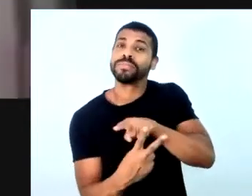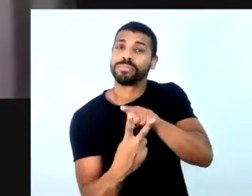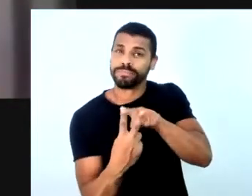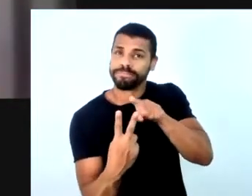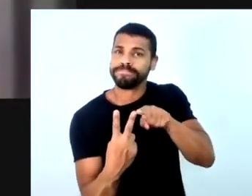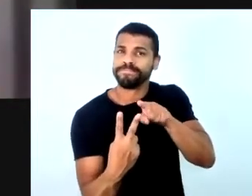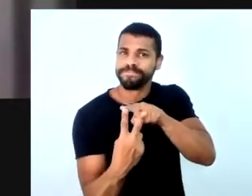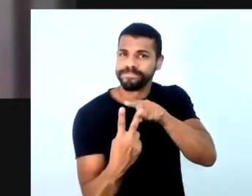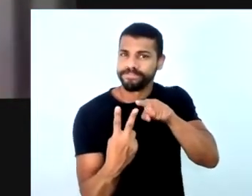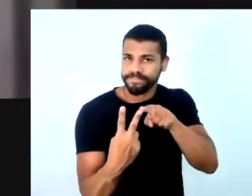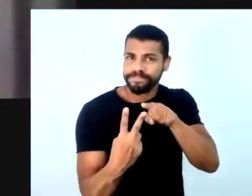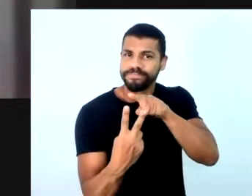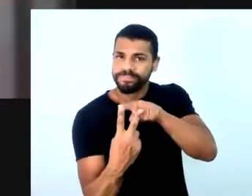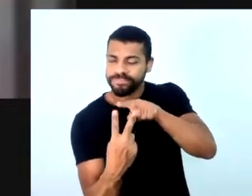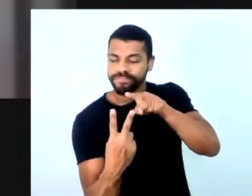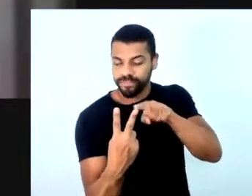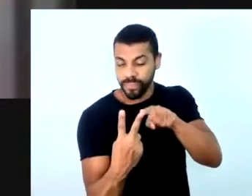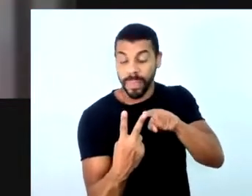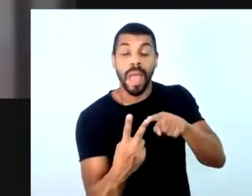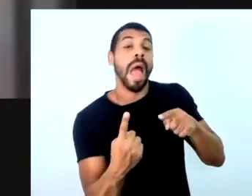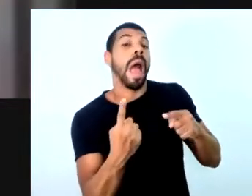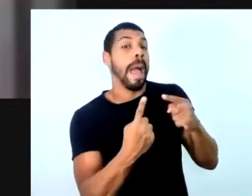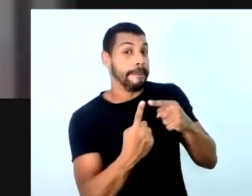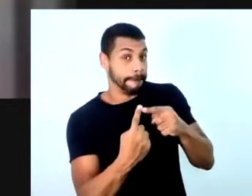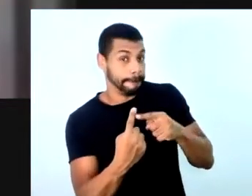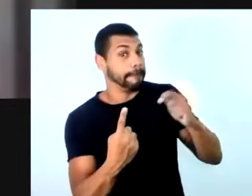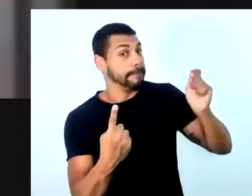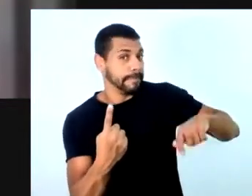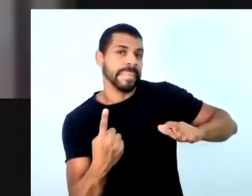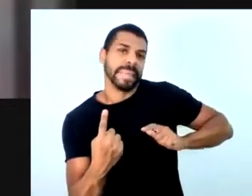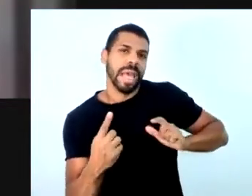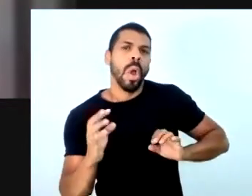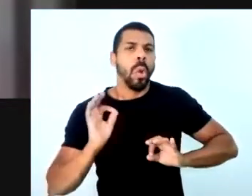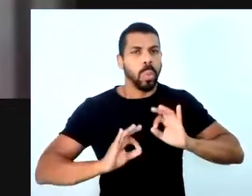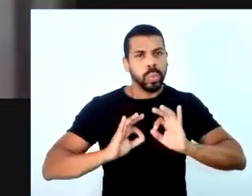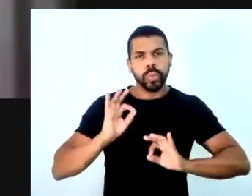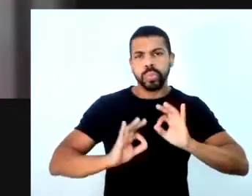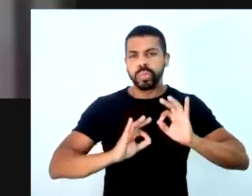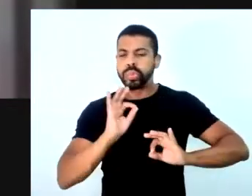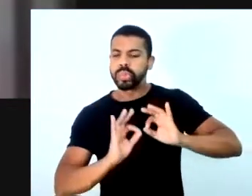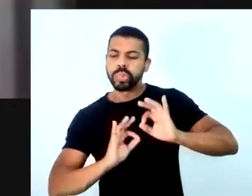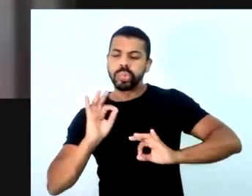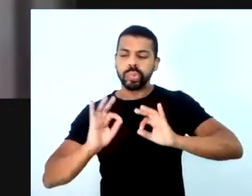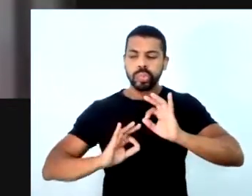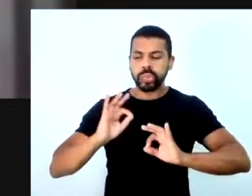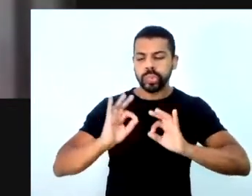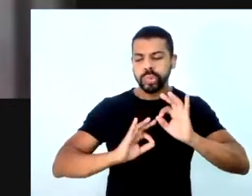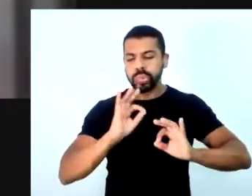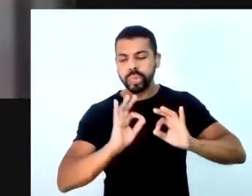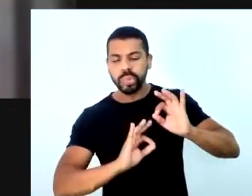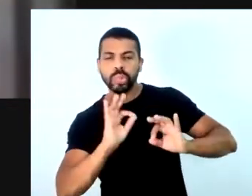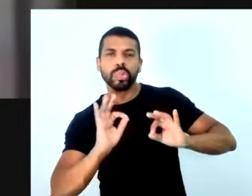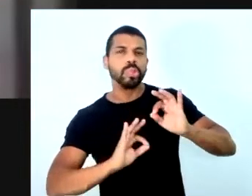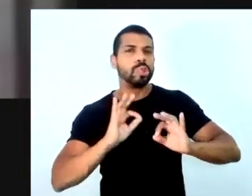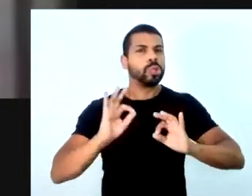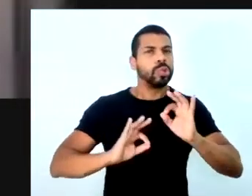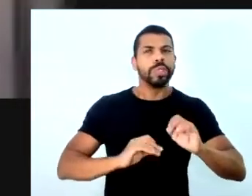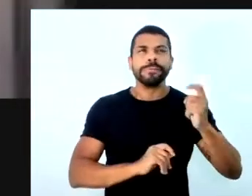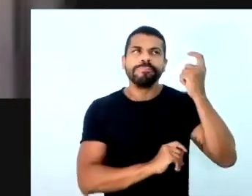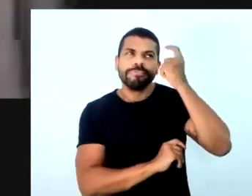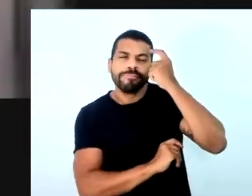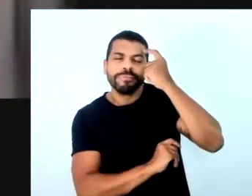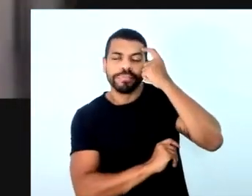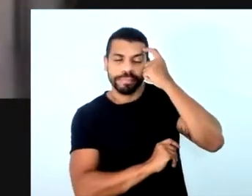O Divinas também foi feito em 2 etapas. A primeira etapa delas foi isso, foi organizar o material